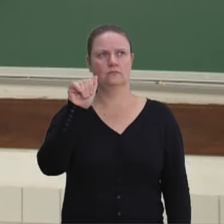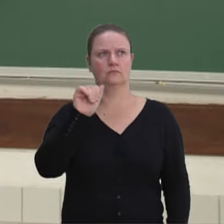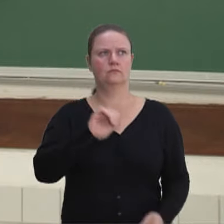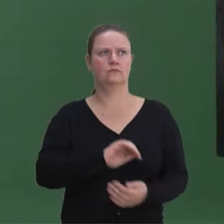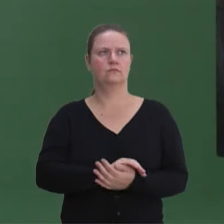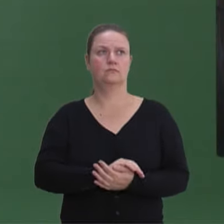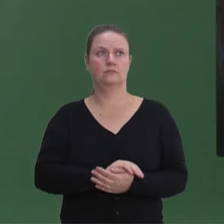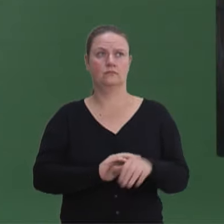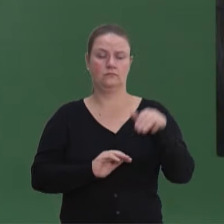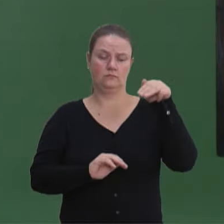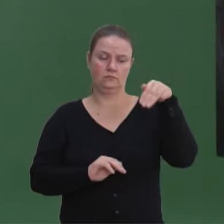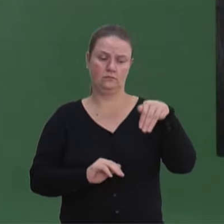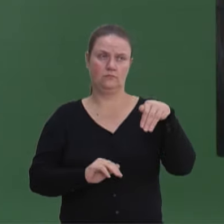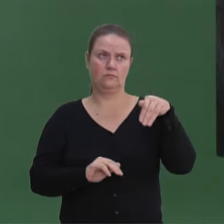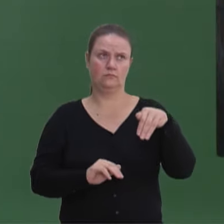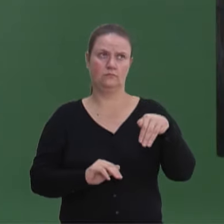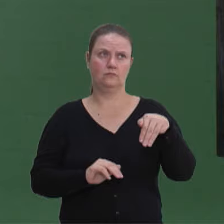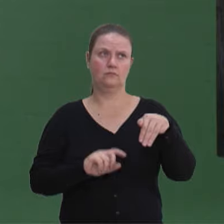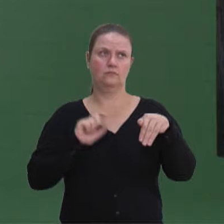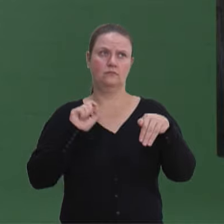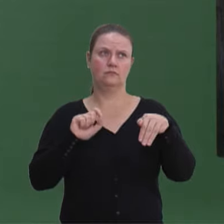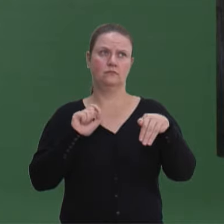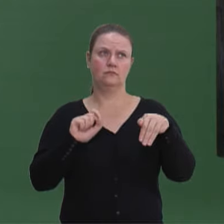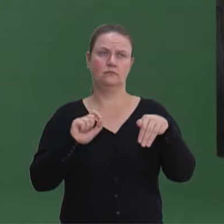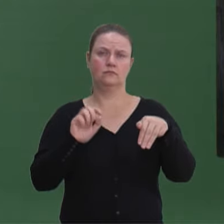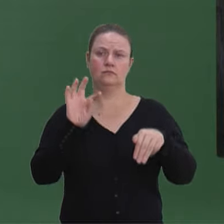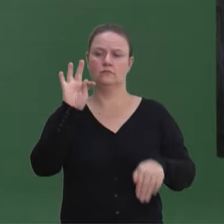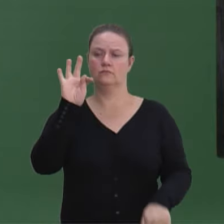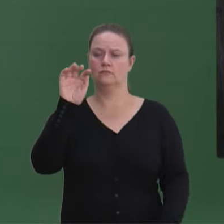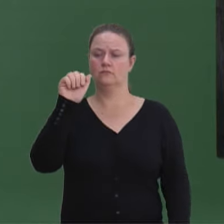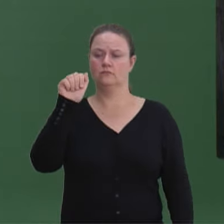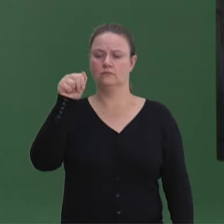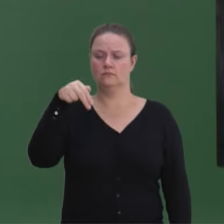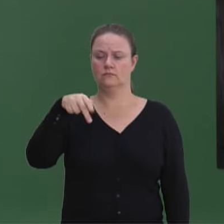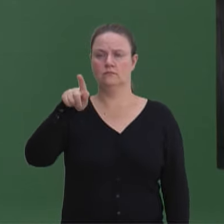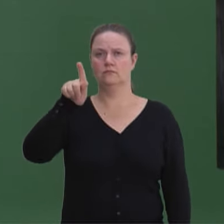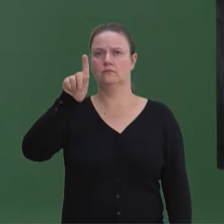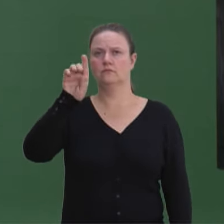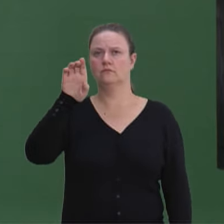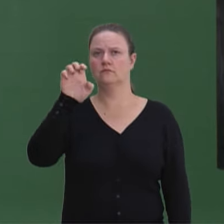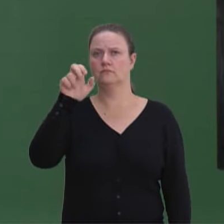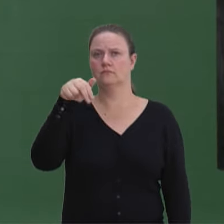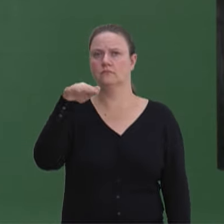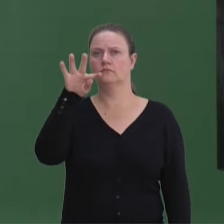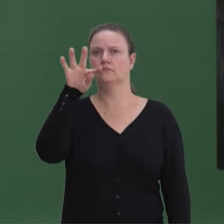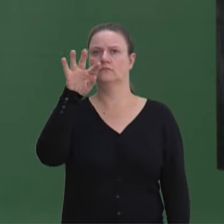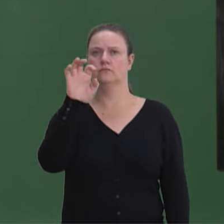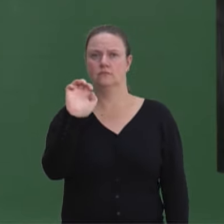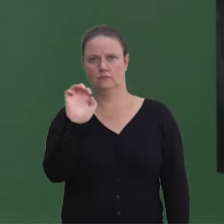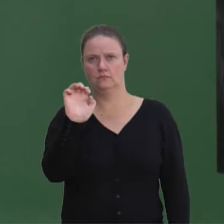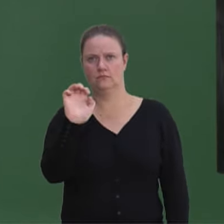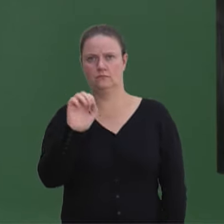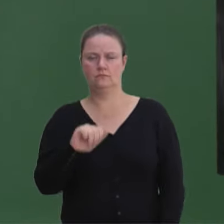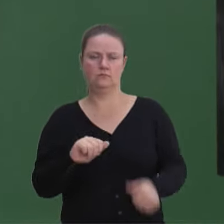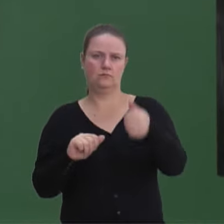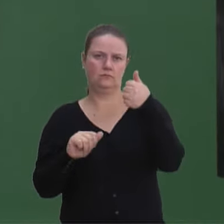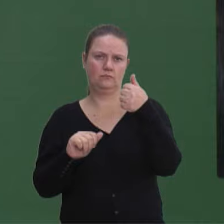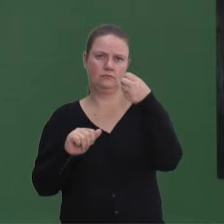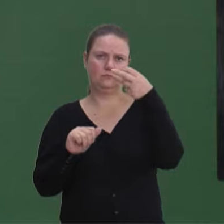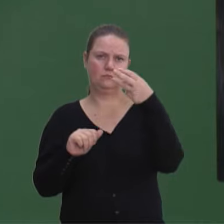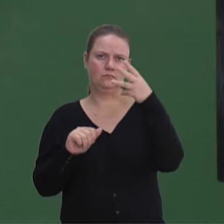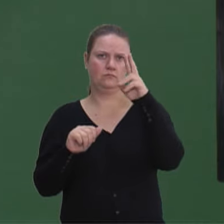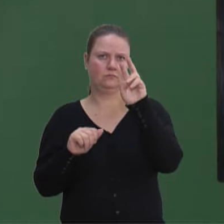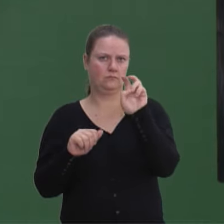O m, ele é dado pela tangente de 135.